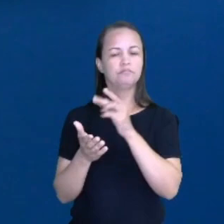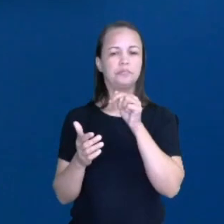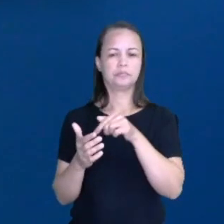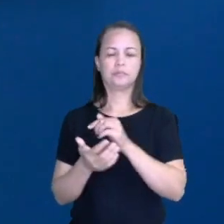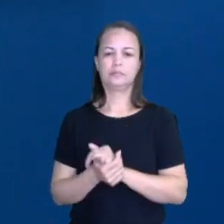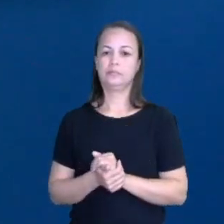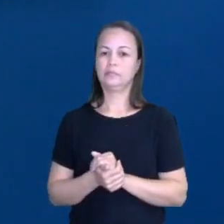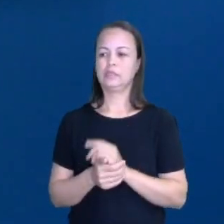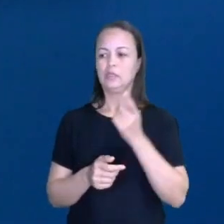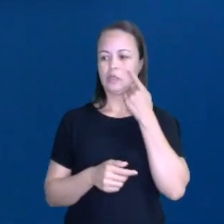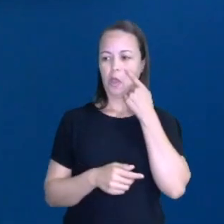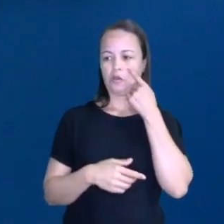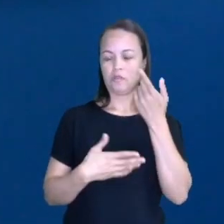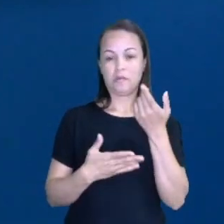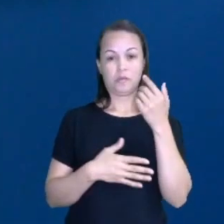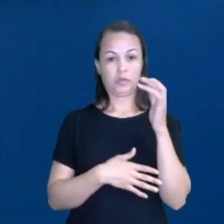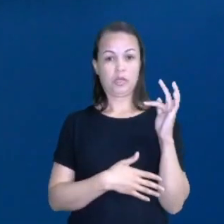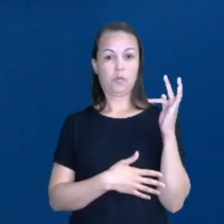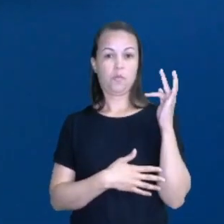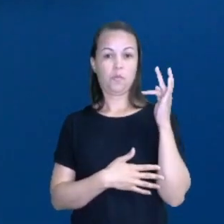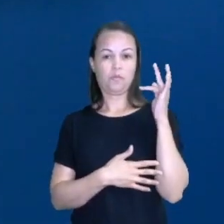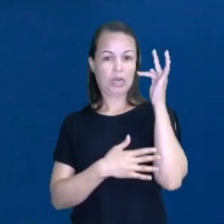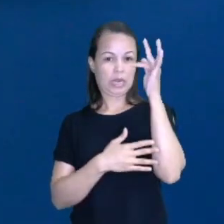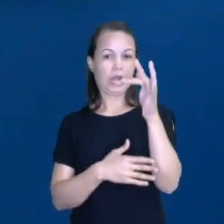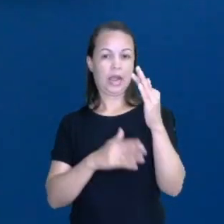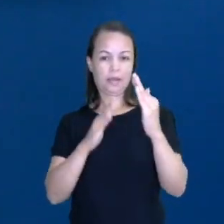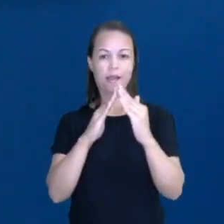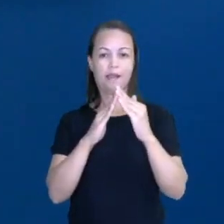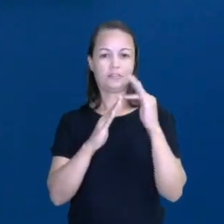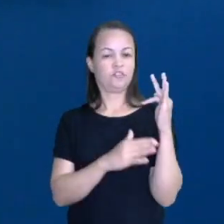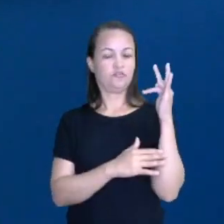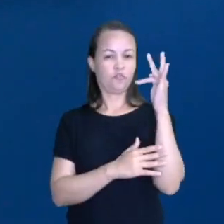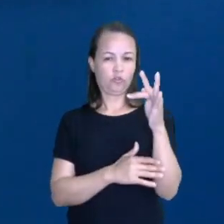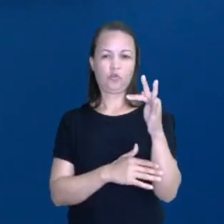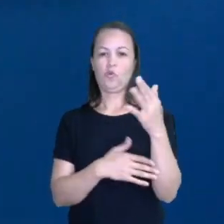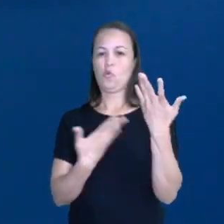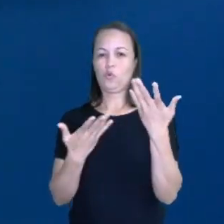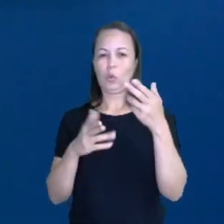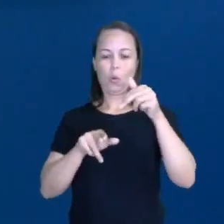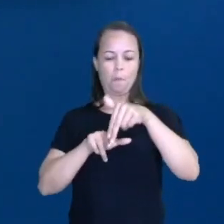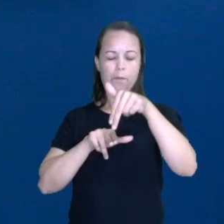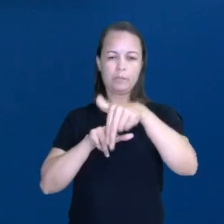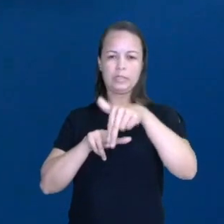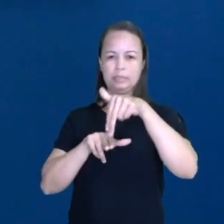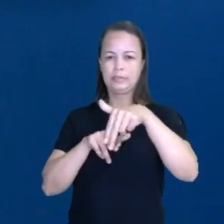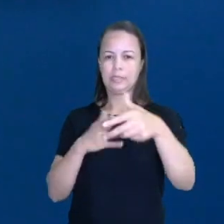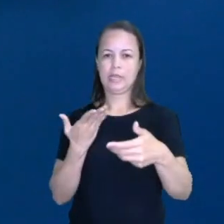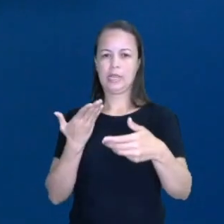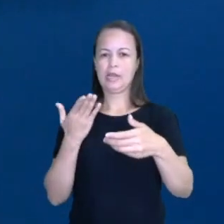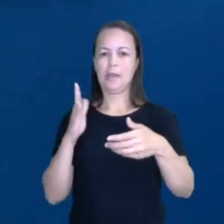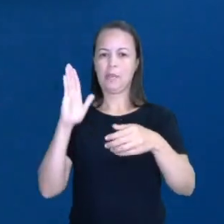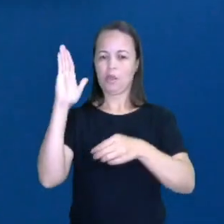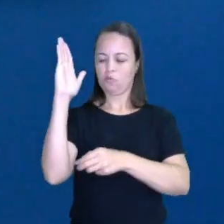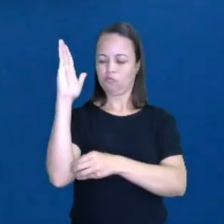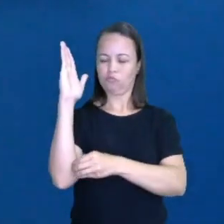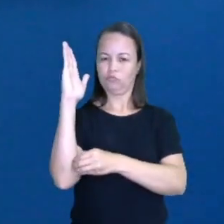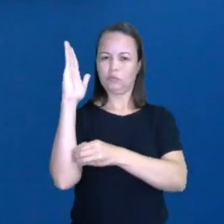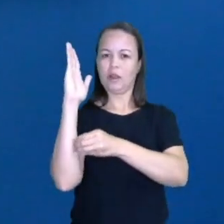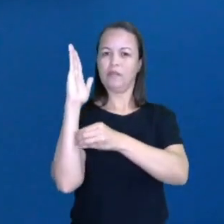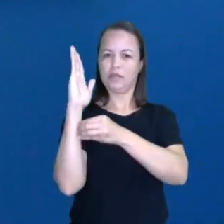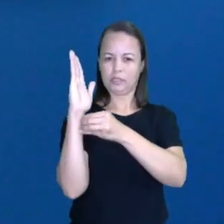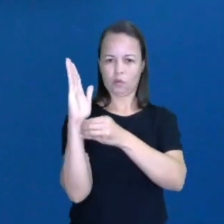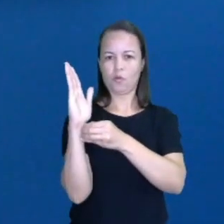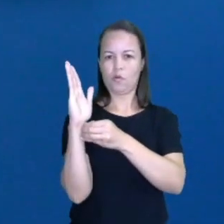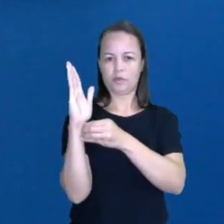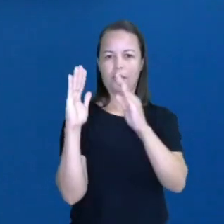né? Ultrassônica, com piscina, todo diferente. Ele pega um elevador para chegar em casa. Essa é a casa